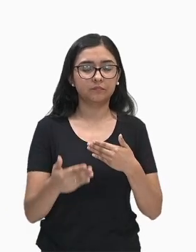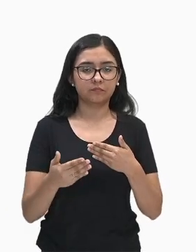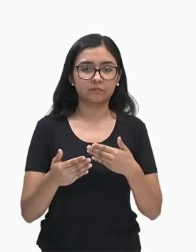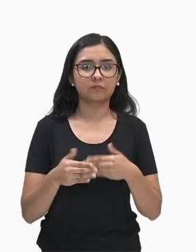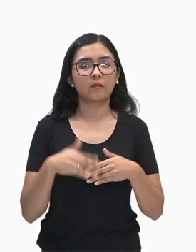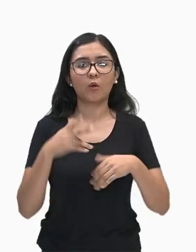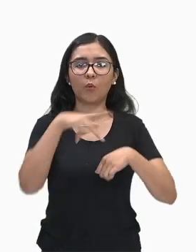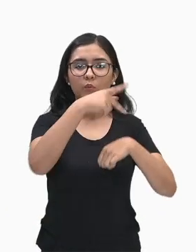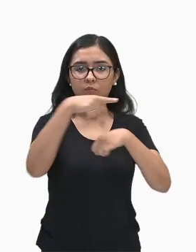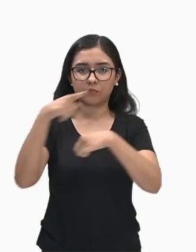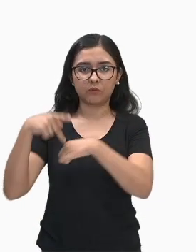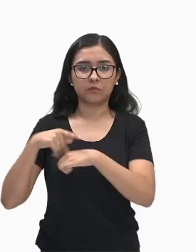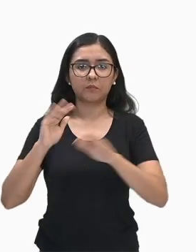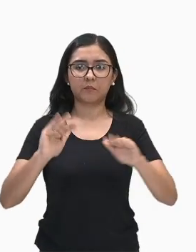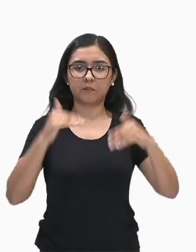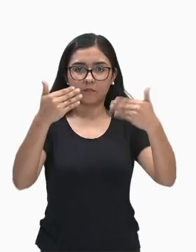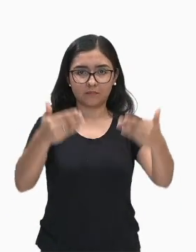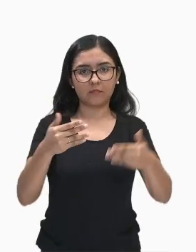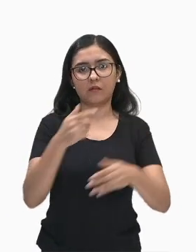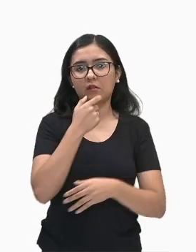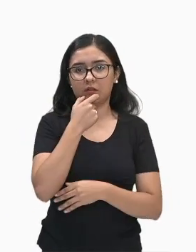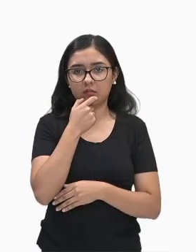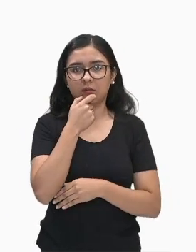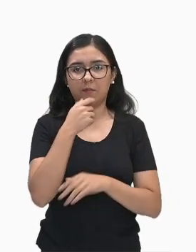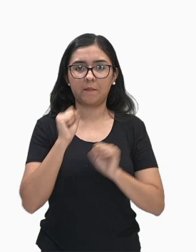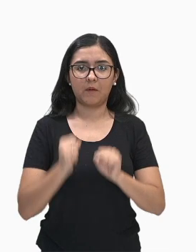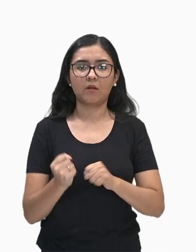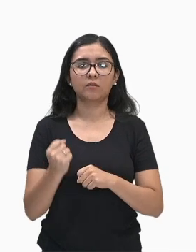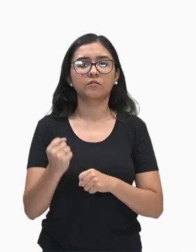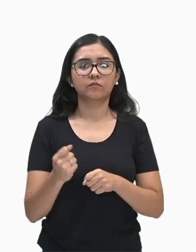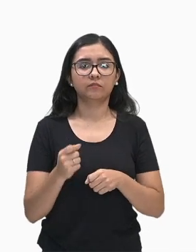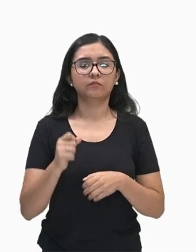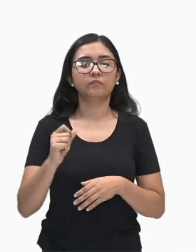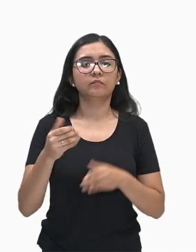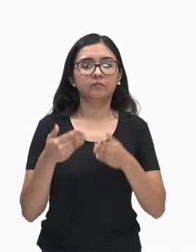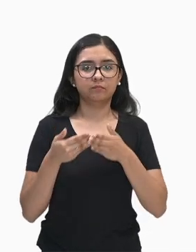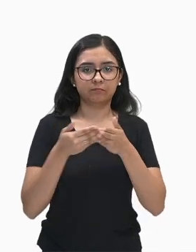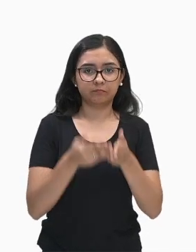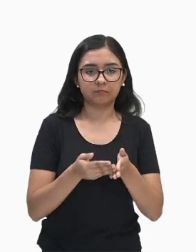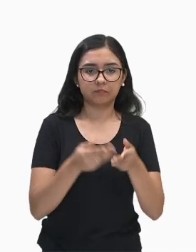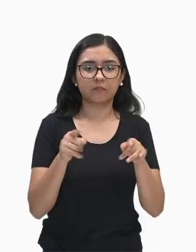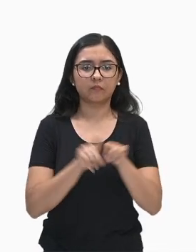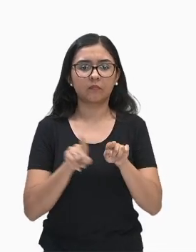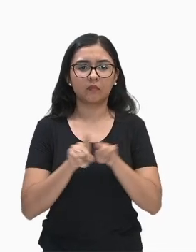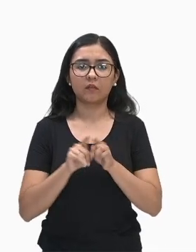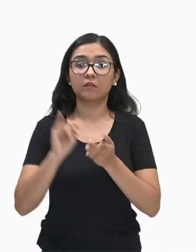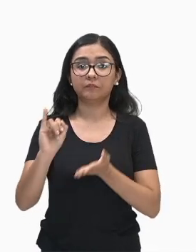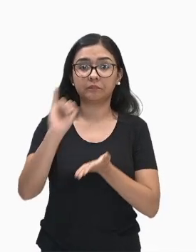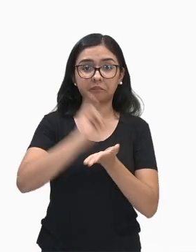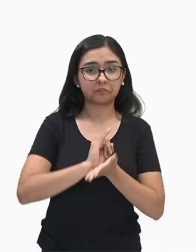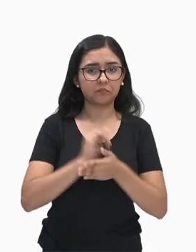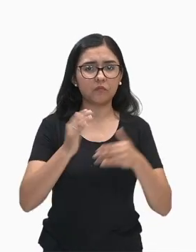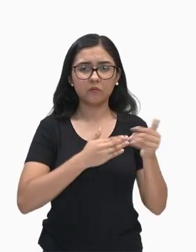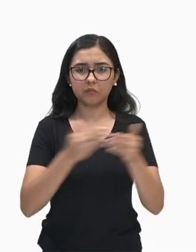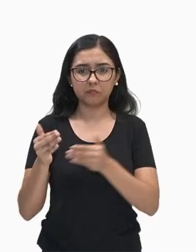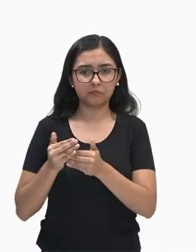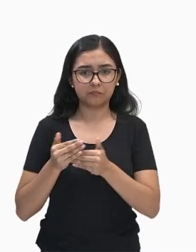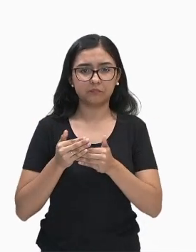amigas, isto é, para a Inglaterra, né? O decreto permitia a importação de todos e quaisquer